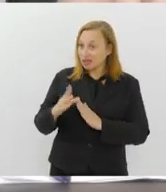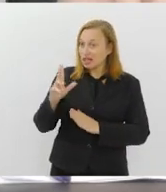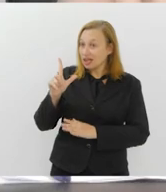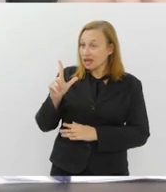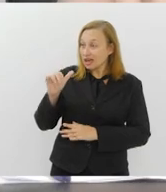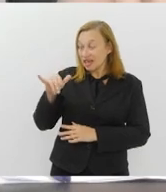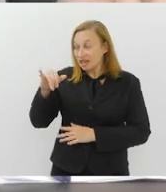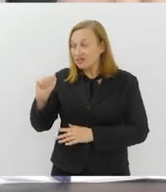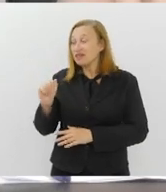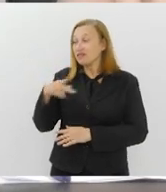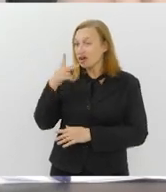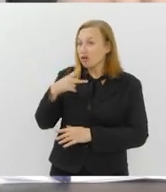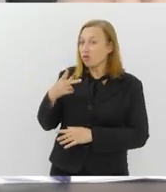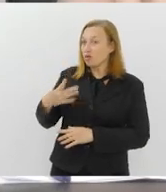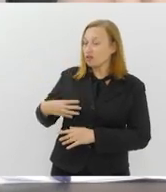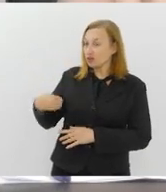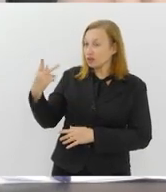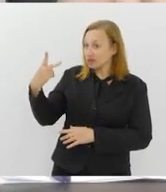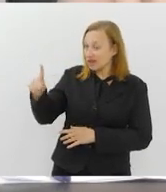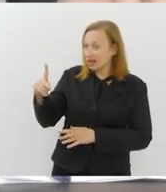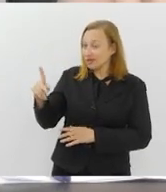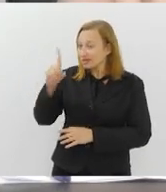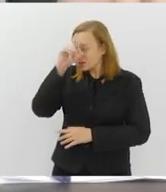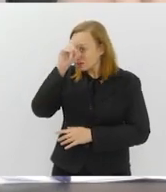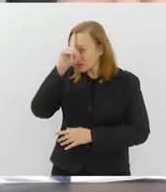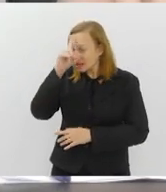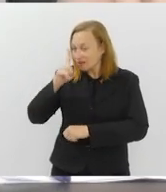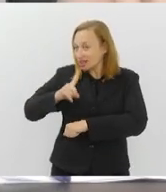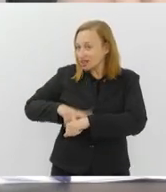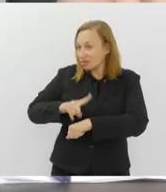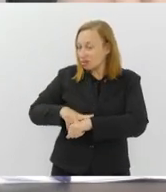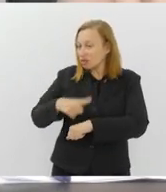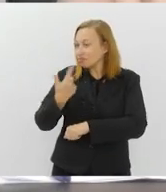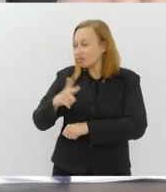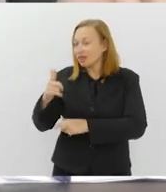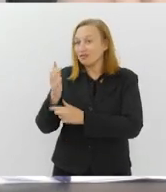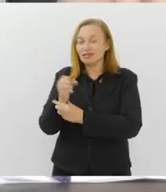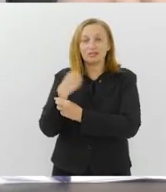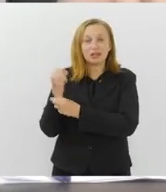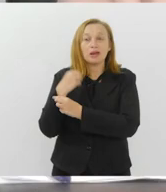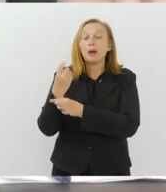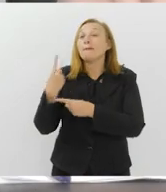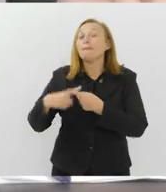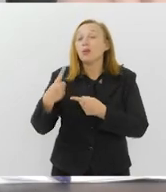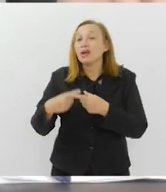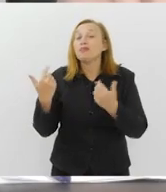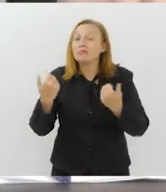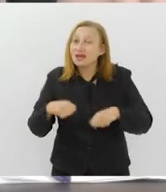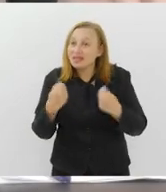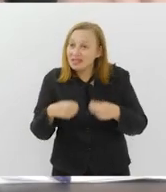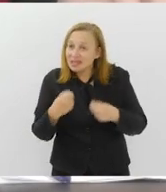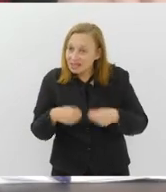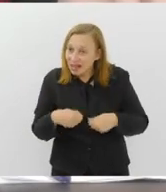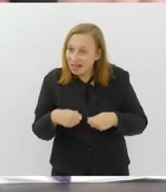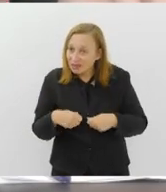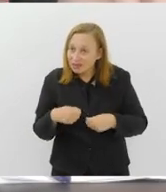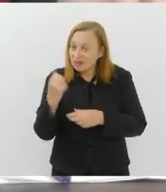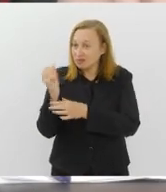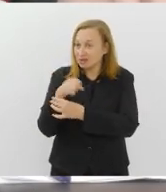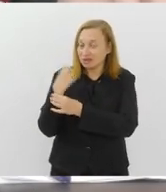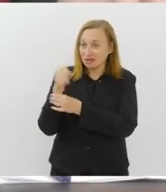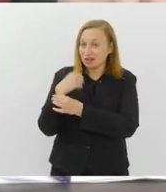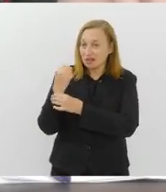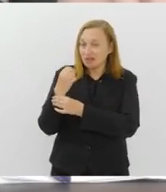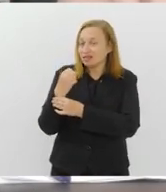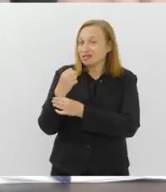agora. O filho dela está internado neste momento, sem fisioterapia, porque precisava e deixou. E a fisioterapia não está acontecendo